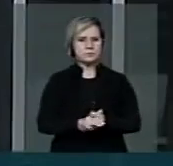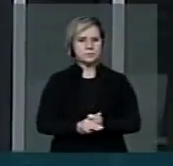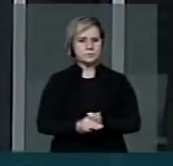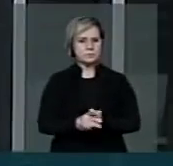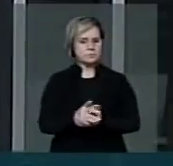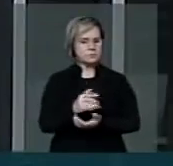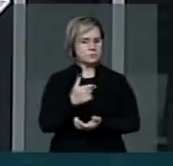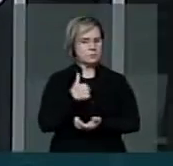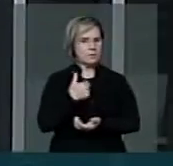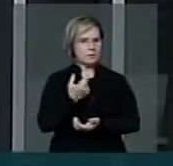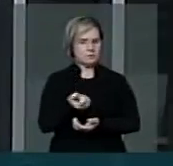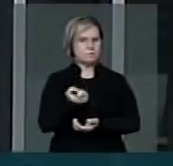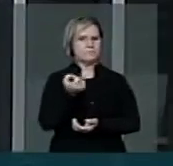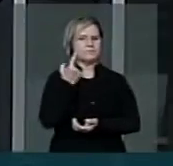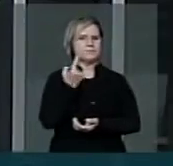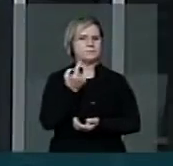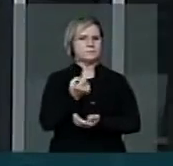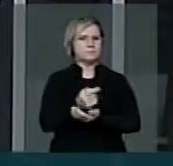fico.